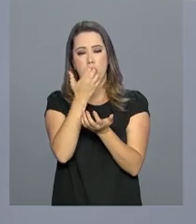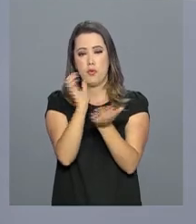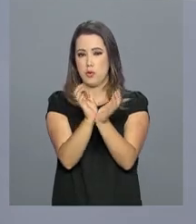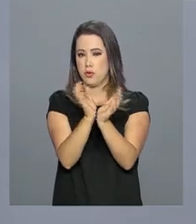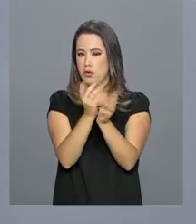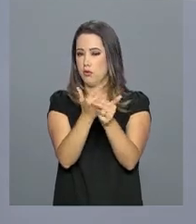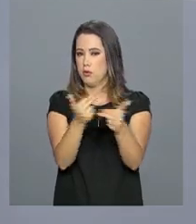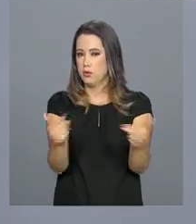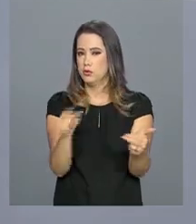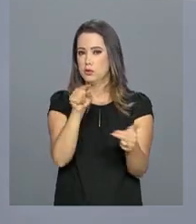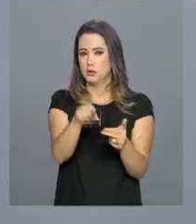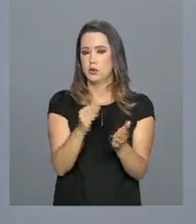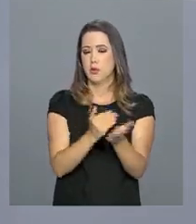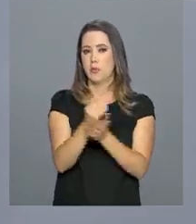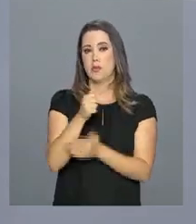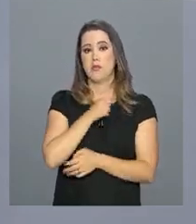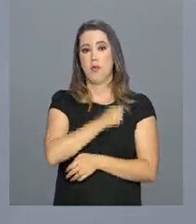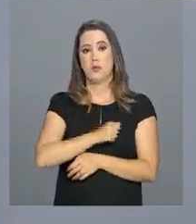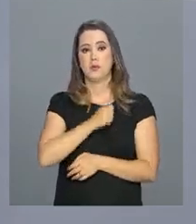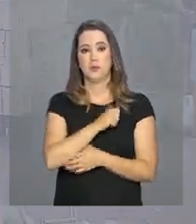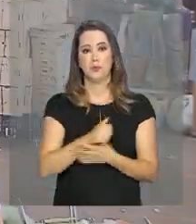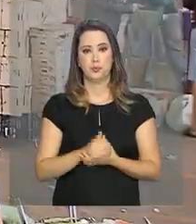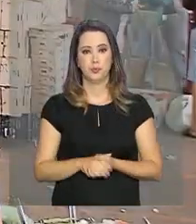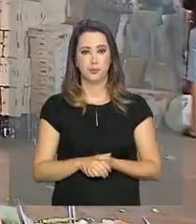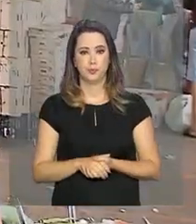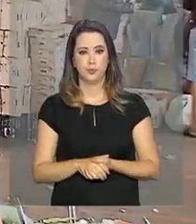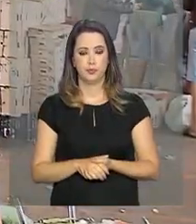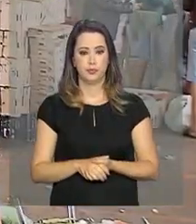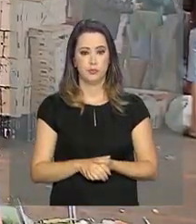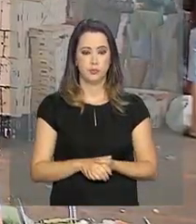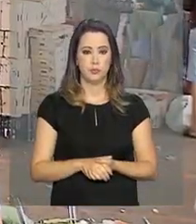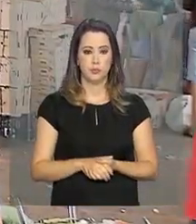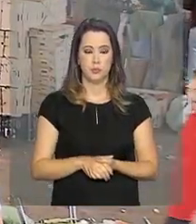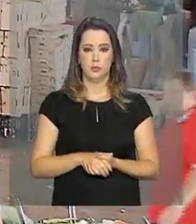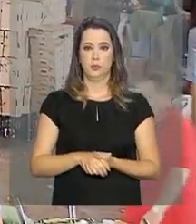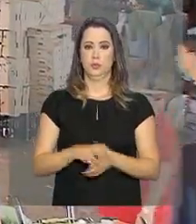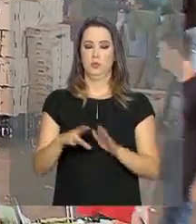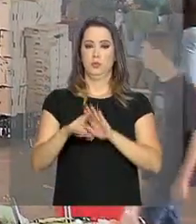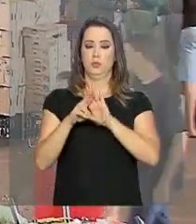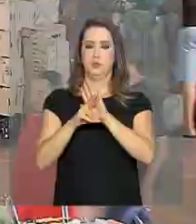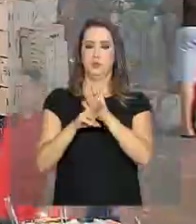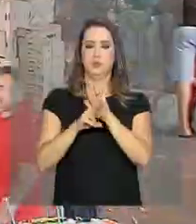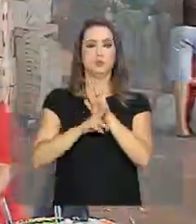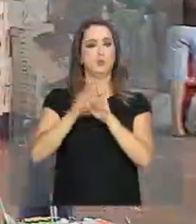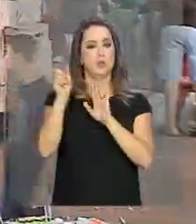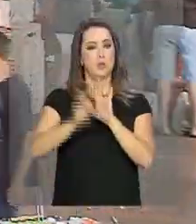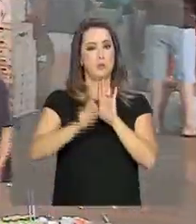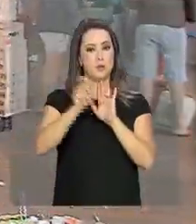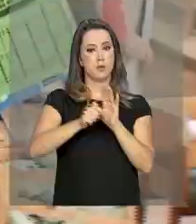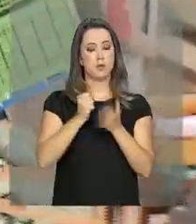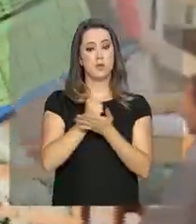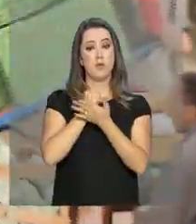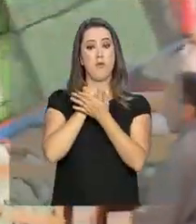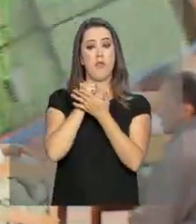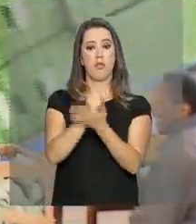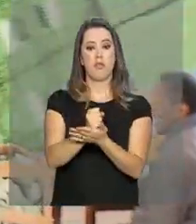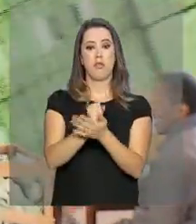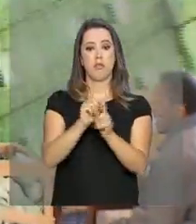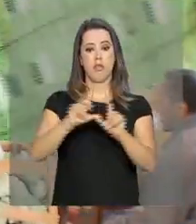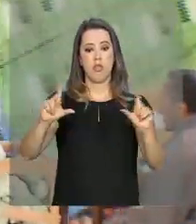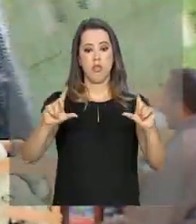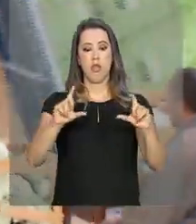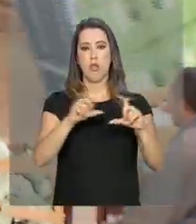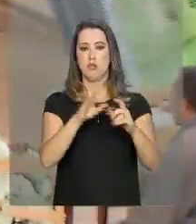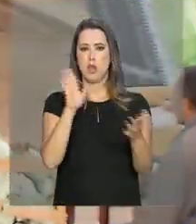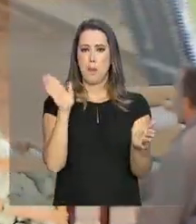para os produtores começam a valer em agosto com as regras os produtores deverão fornecer nas caixas